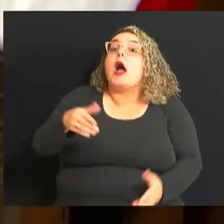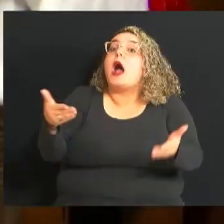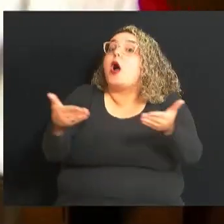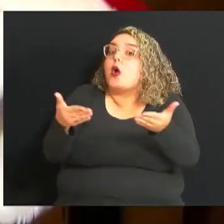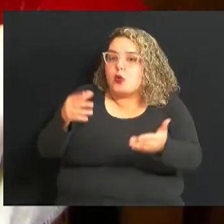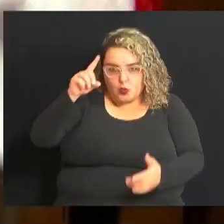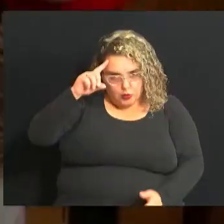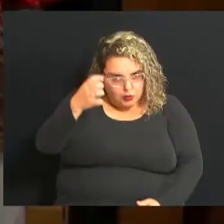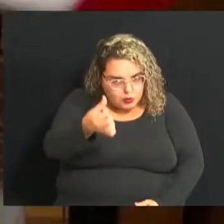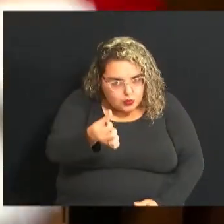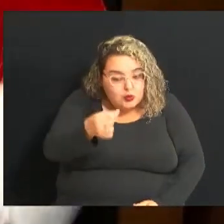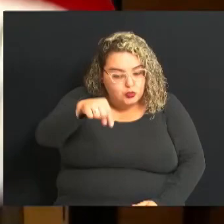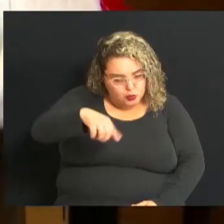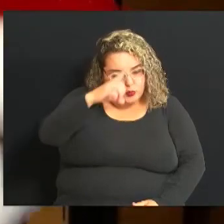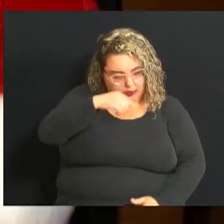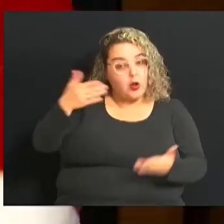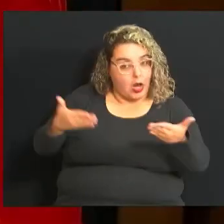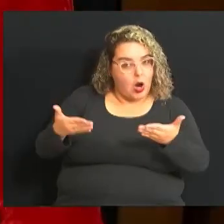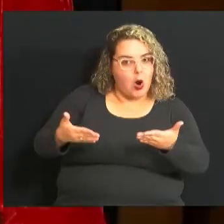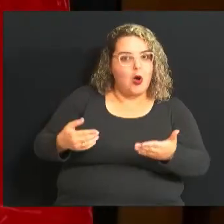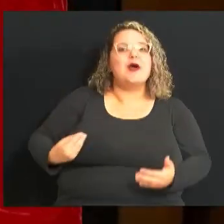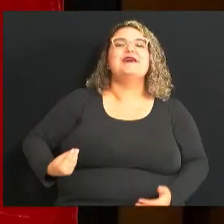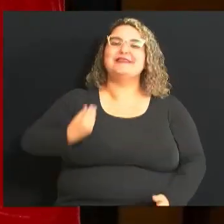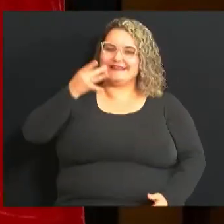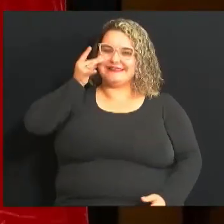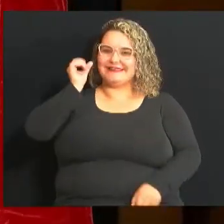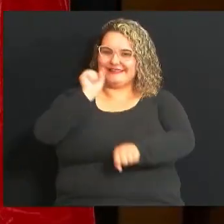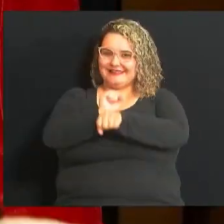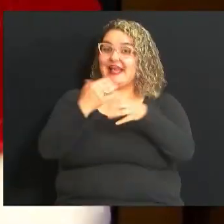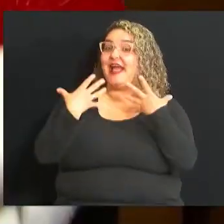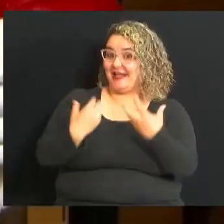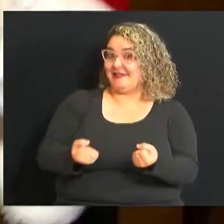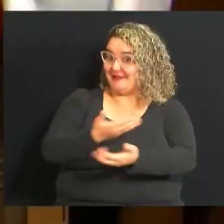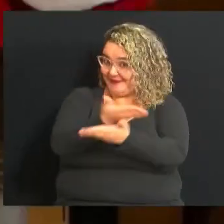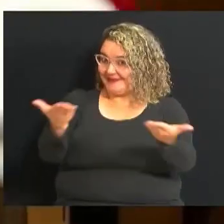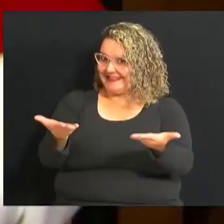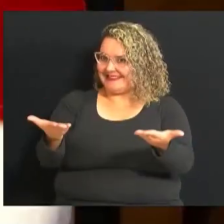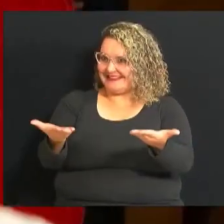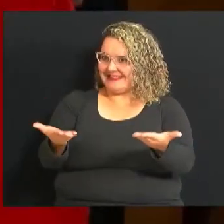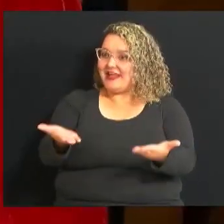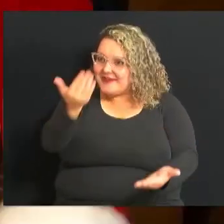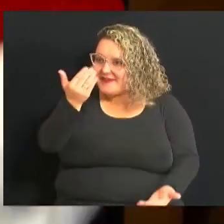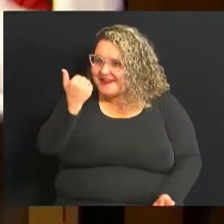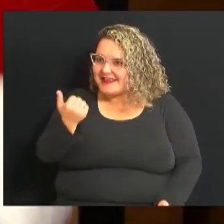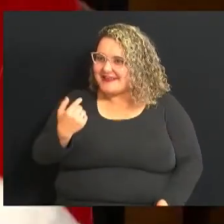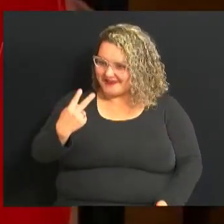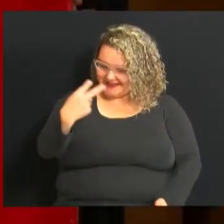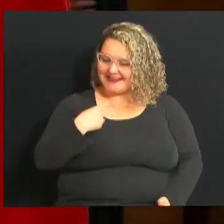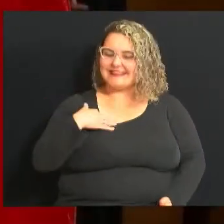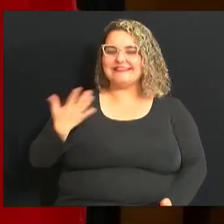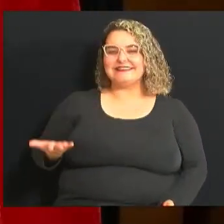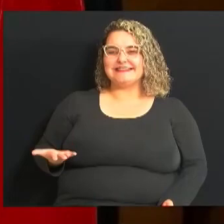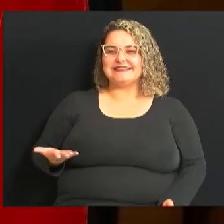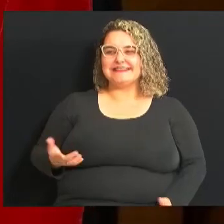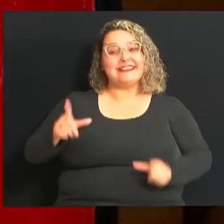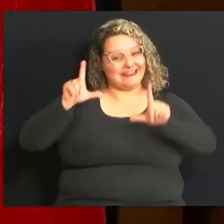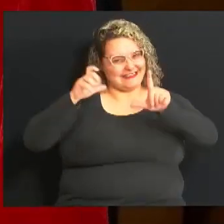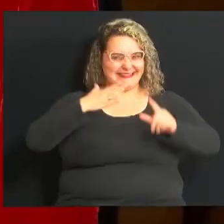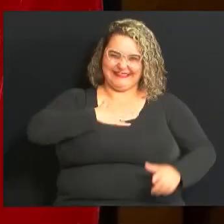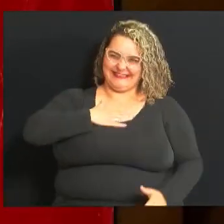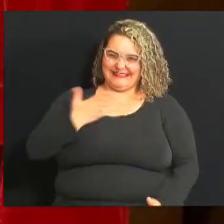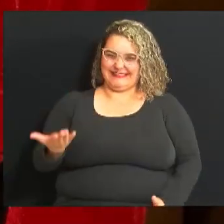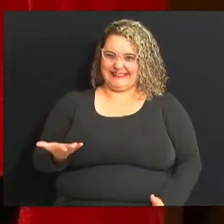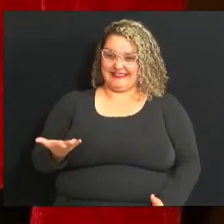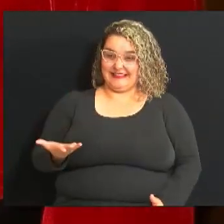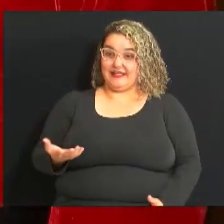6, domingo, já estou aqui recebendo vocês. Tá? Venham me ver e venham tirar uma foto comigo.